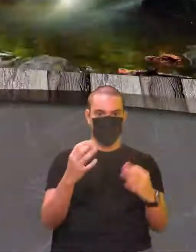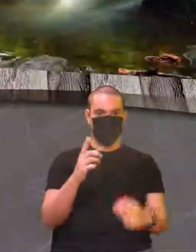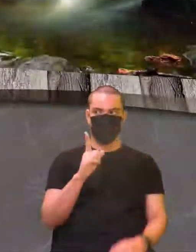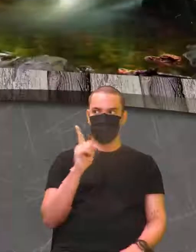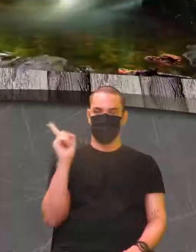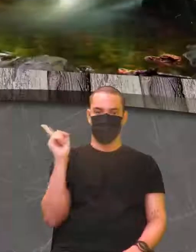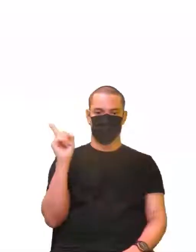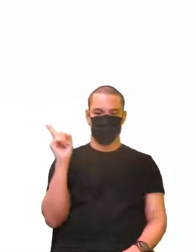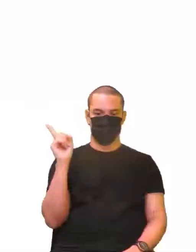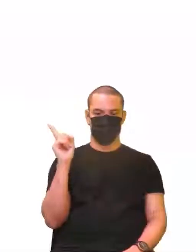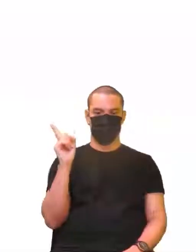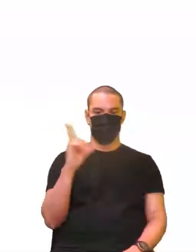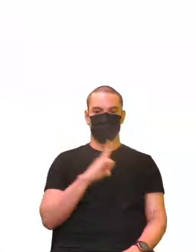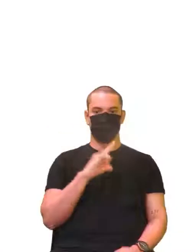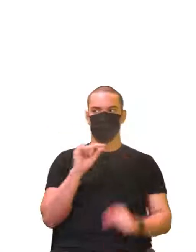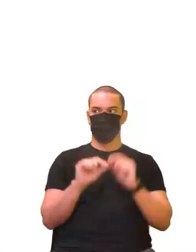aí